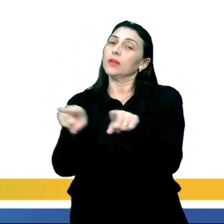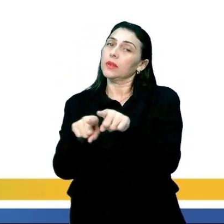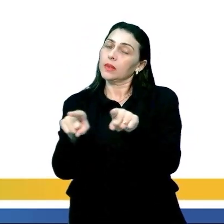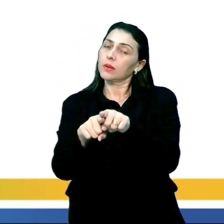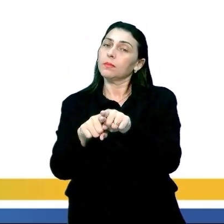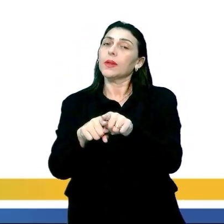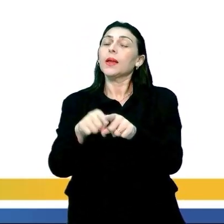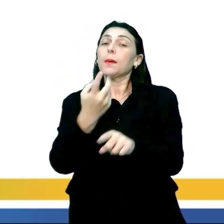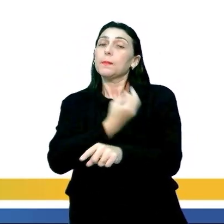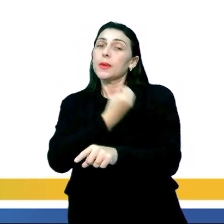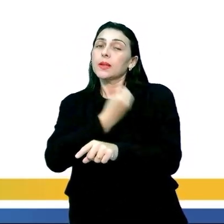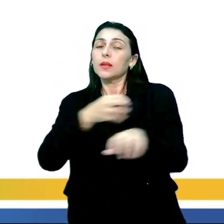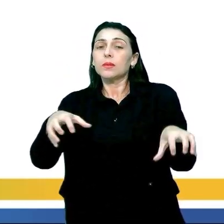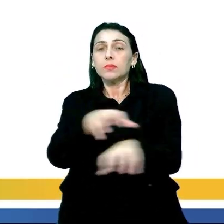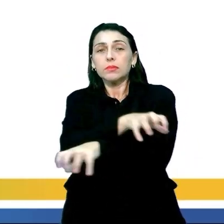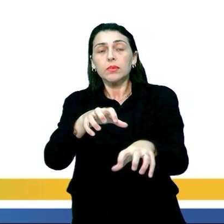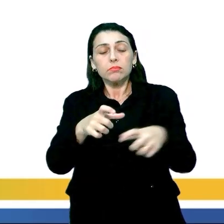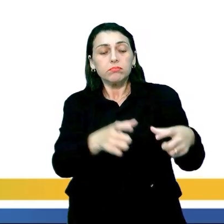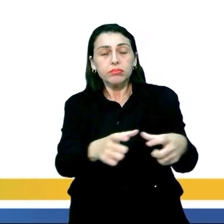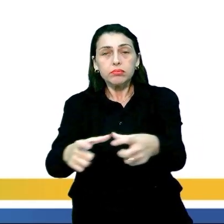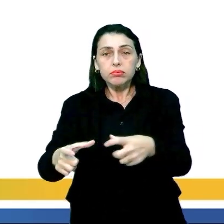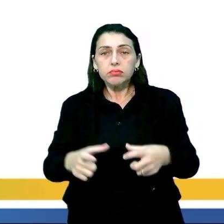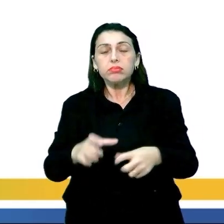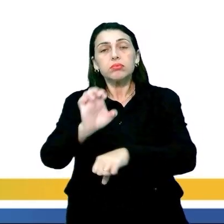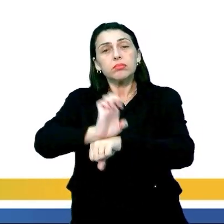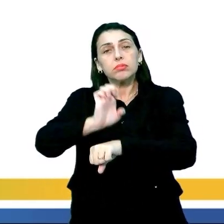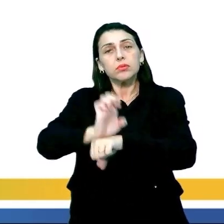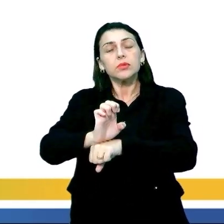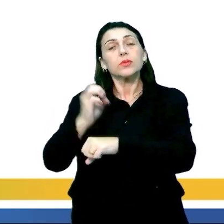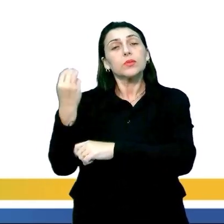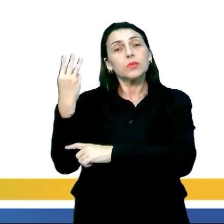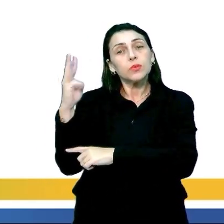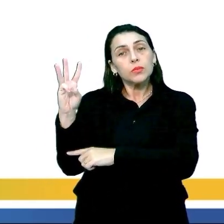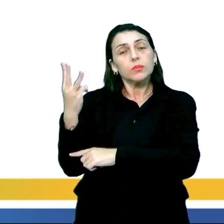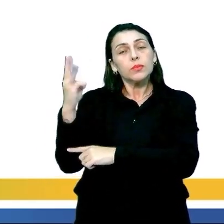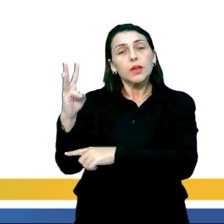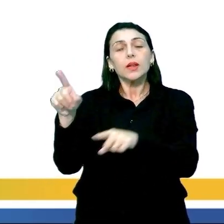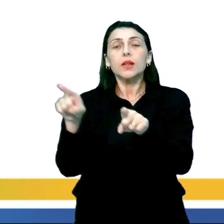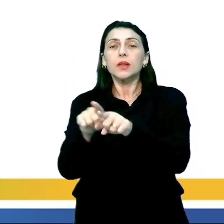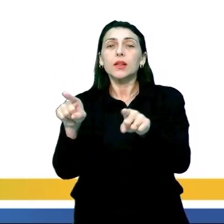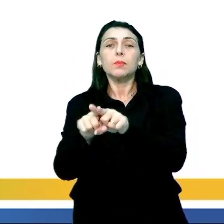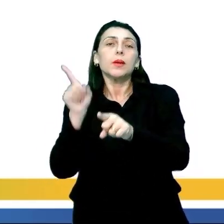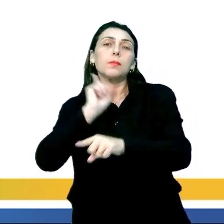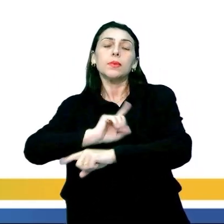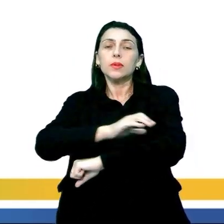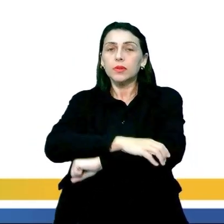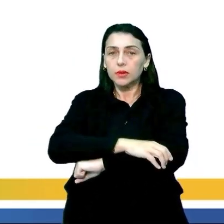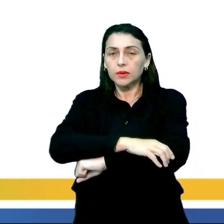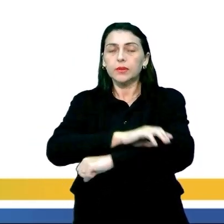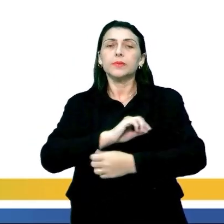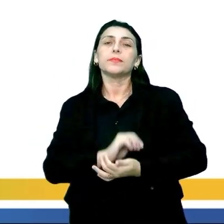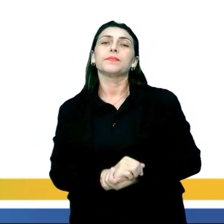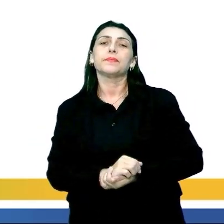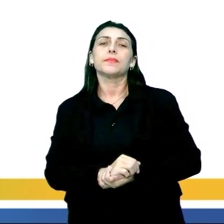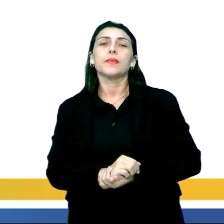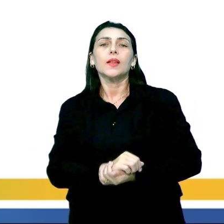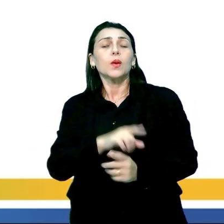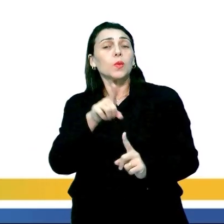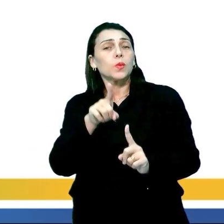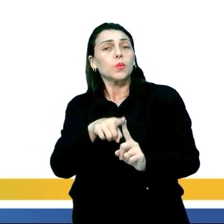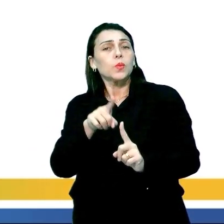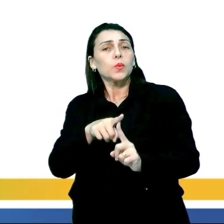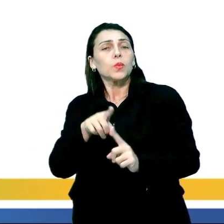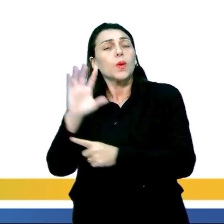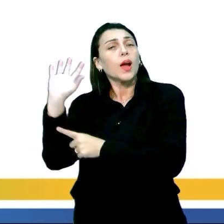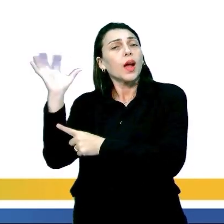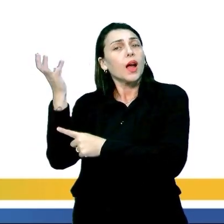desse tipo de bioma em pequenas partes dos estados do Maranhão e também lá em Minas Gerais. O típico